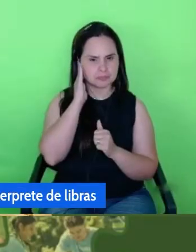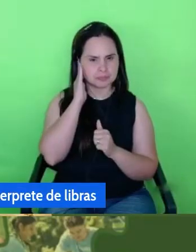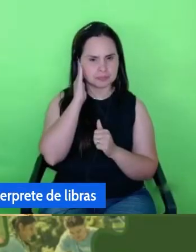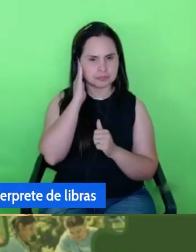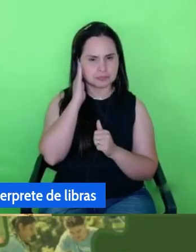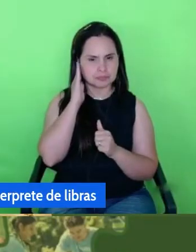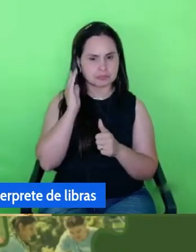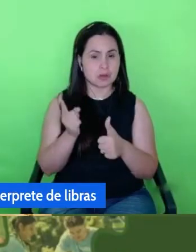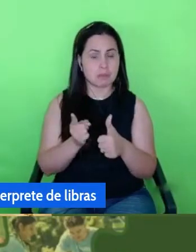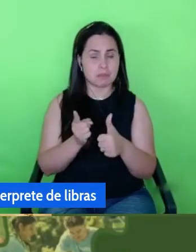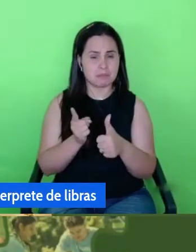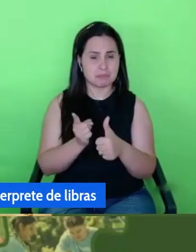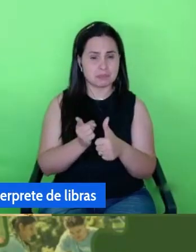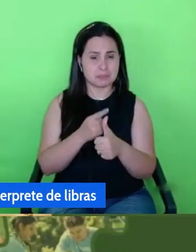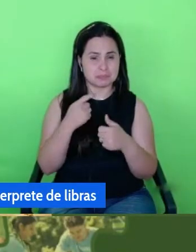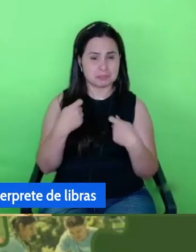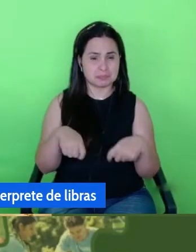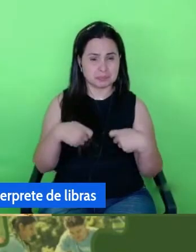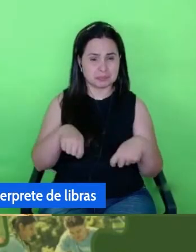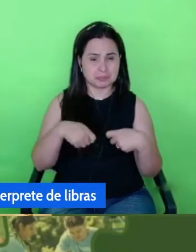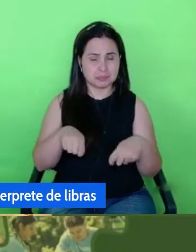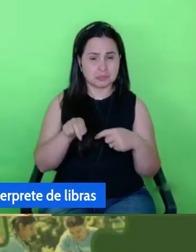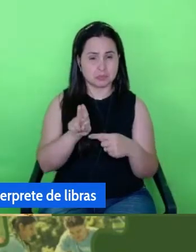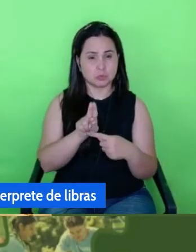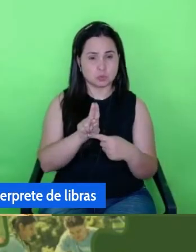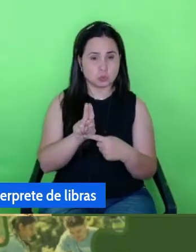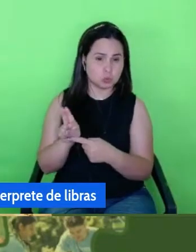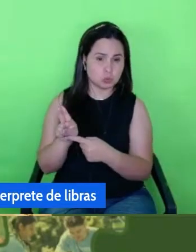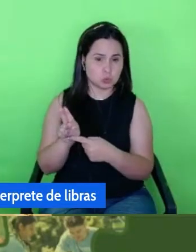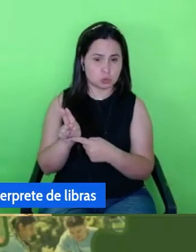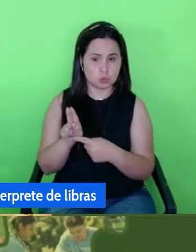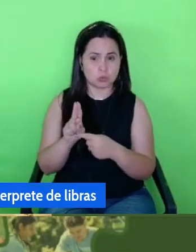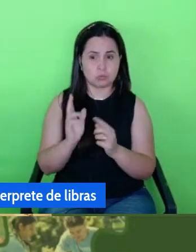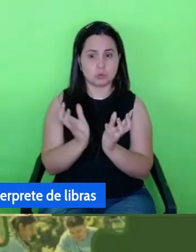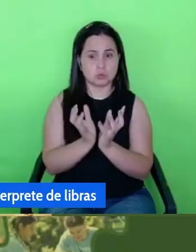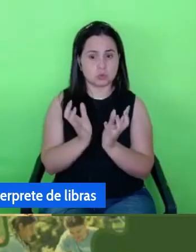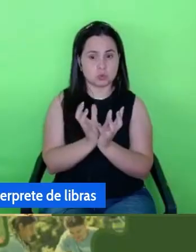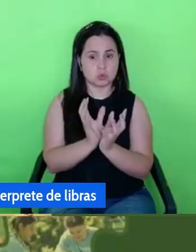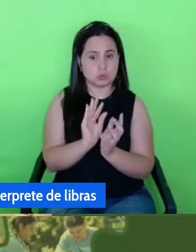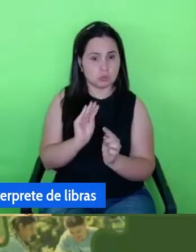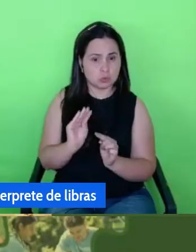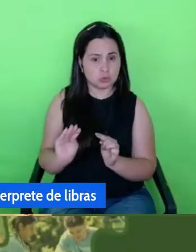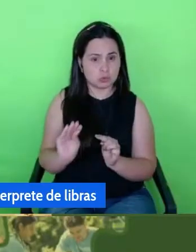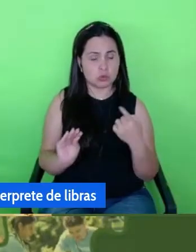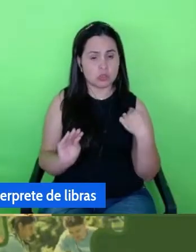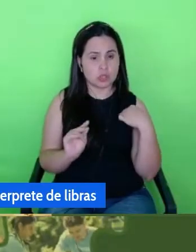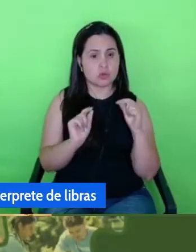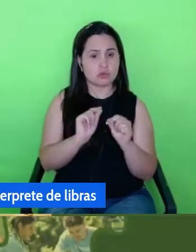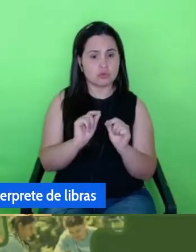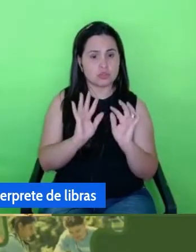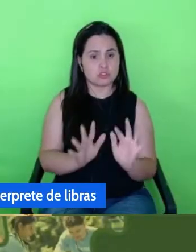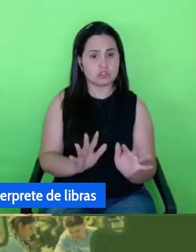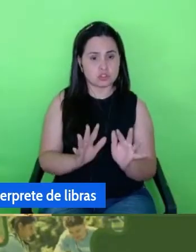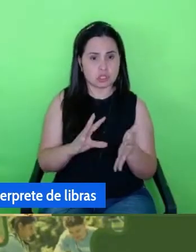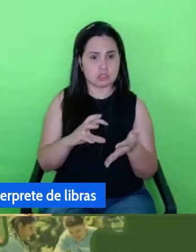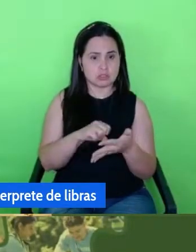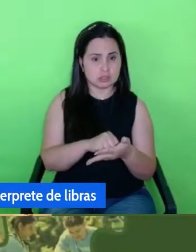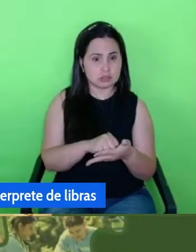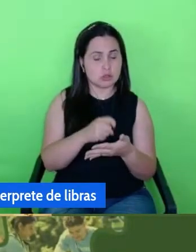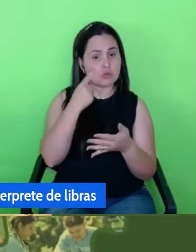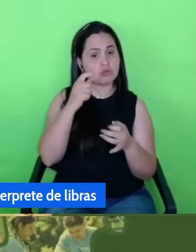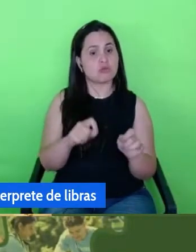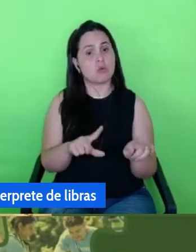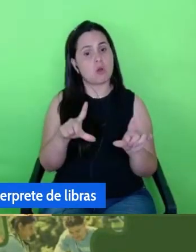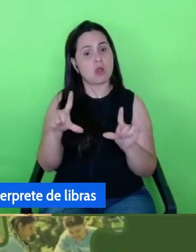devem fazer é colocar o nome da equipe de vocês. Como eu já fiz aqui a inscrição, eu vou abrir para vocês verem como é